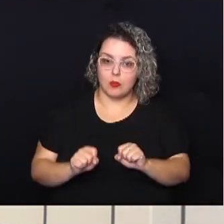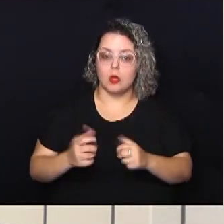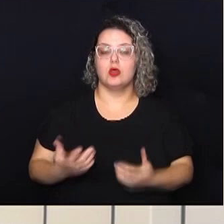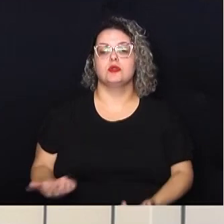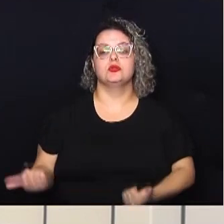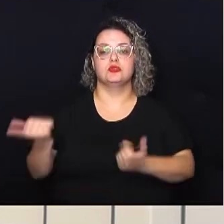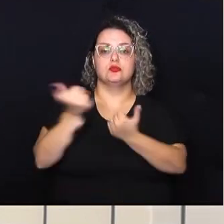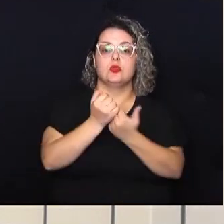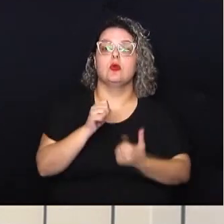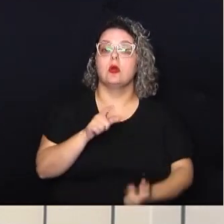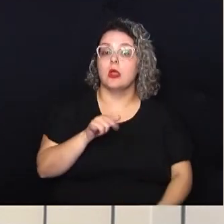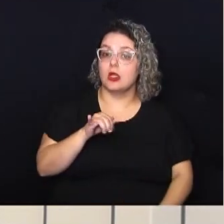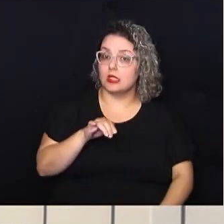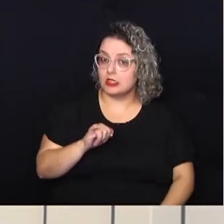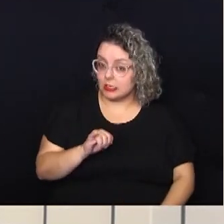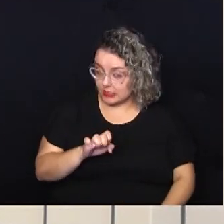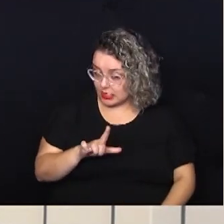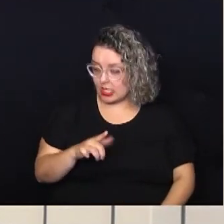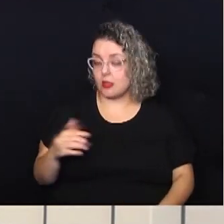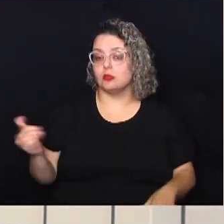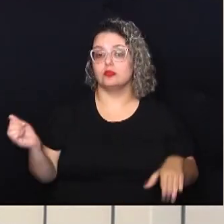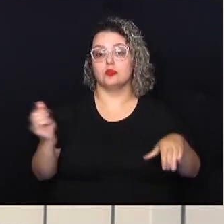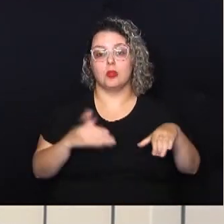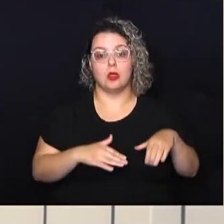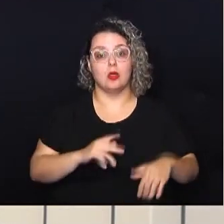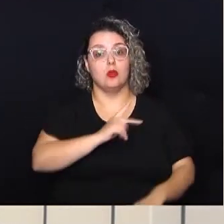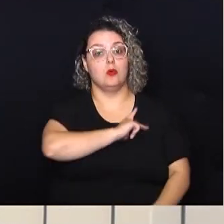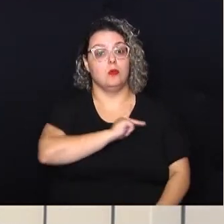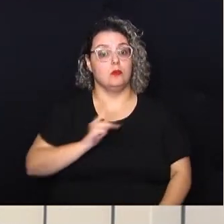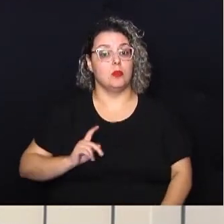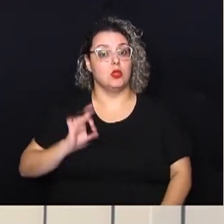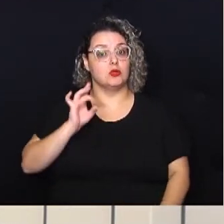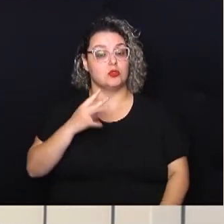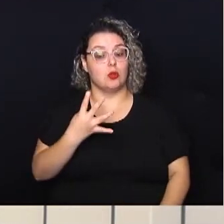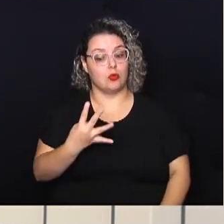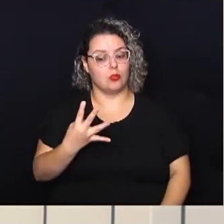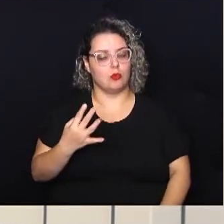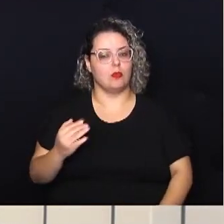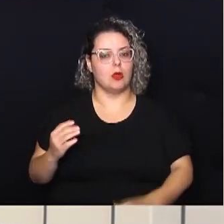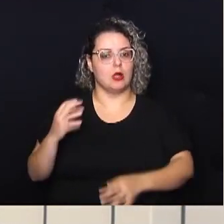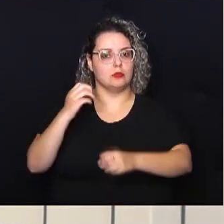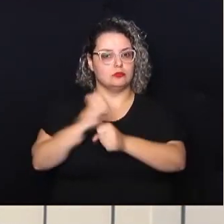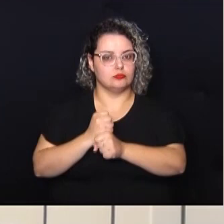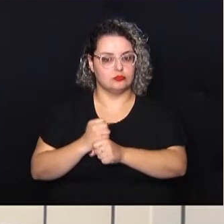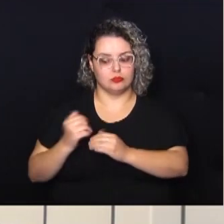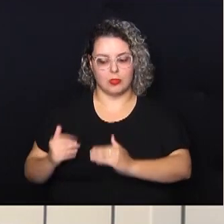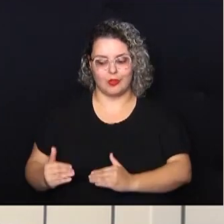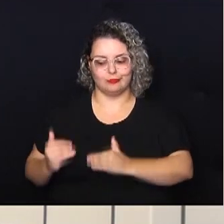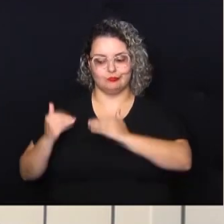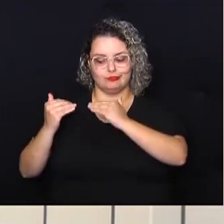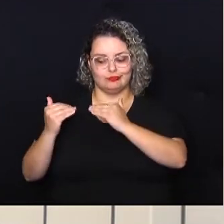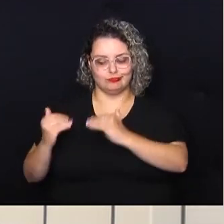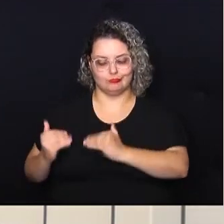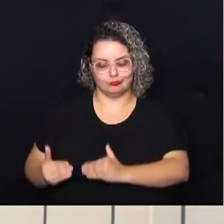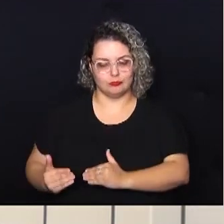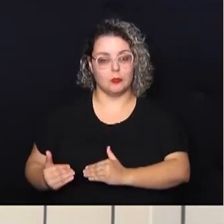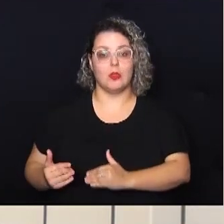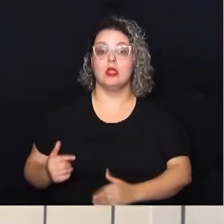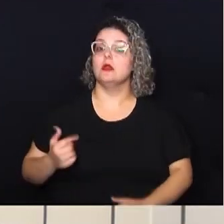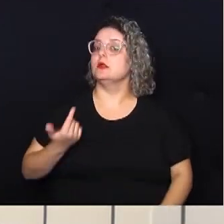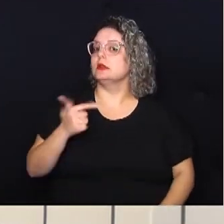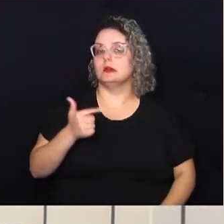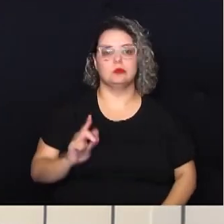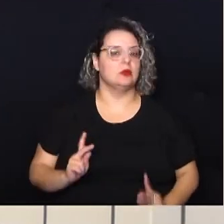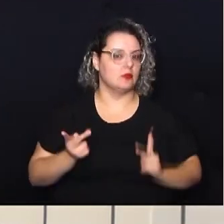Eliel no ataque. Ponte está a apenas 4 pontos da zona de rebaixamento, vem de 2 jogos sem vitória,